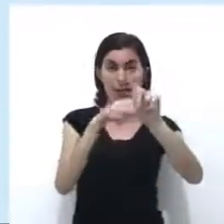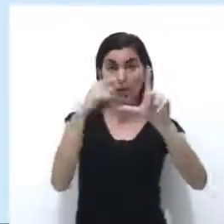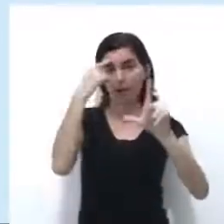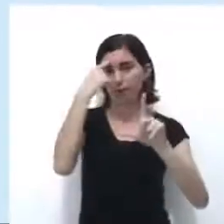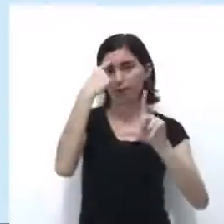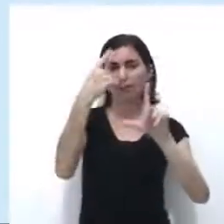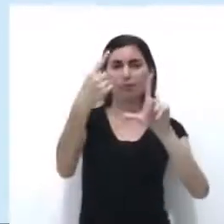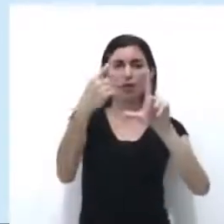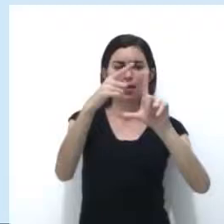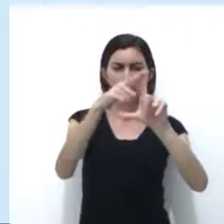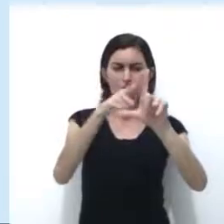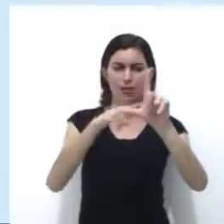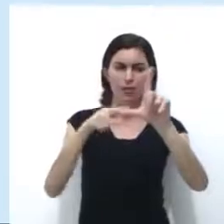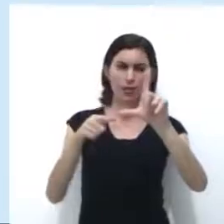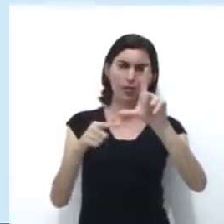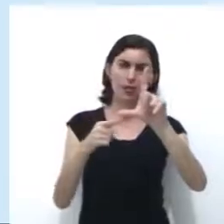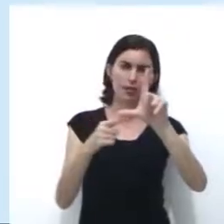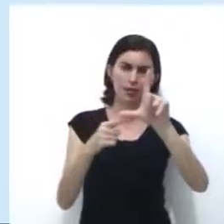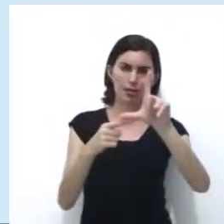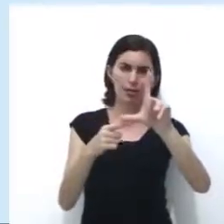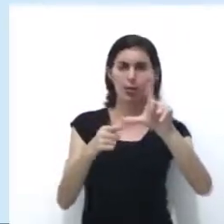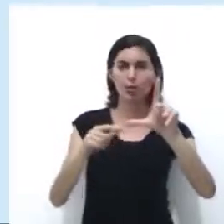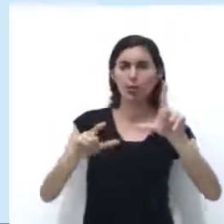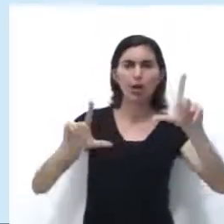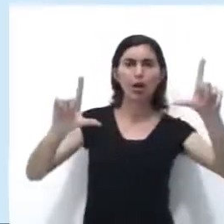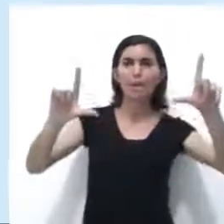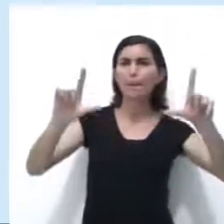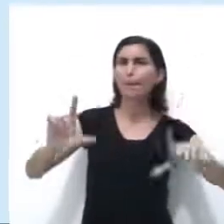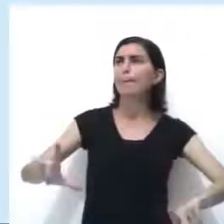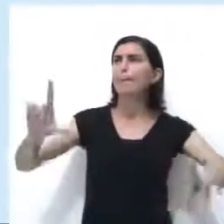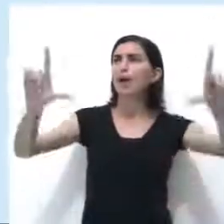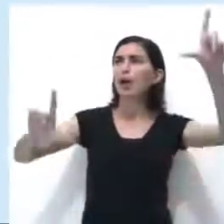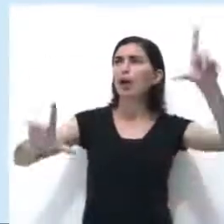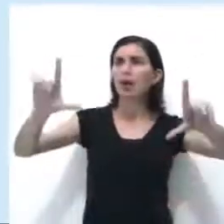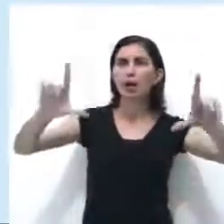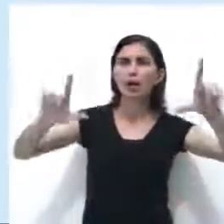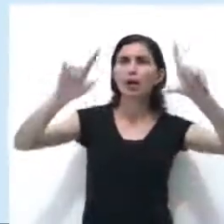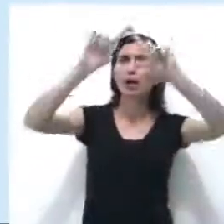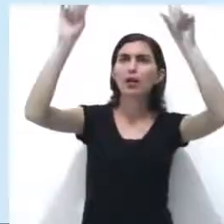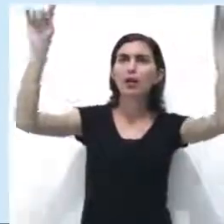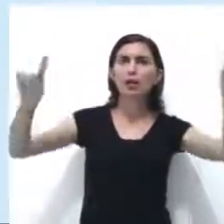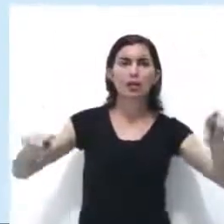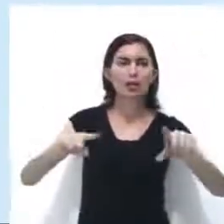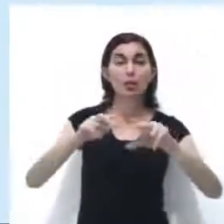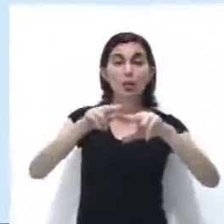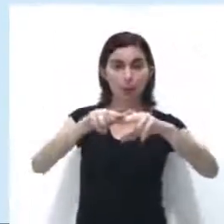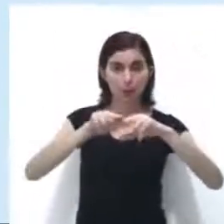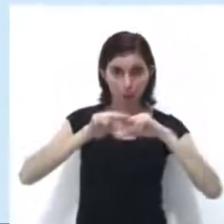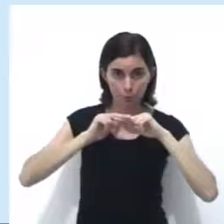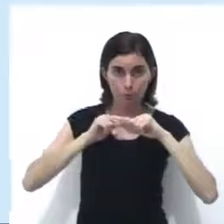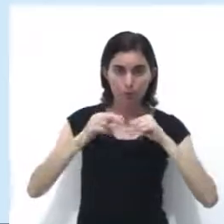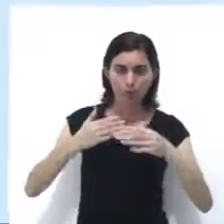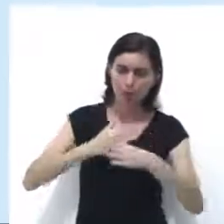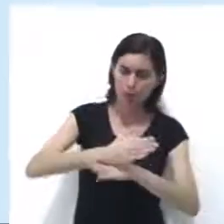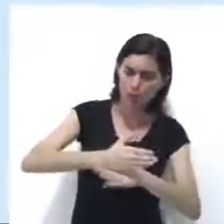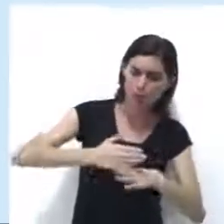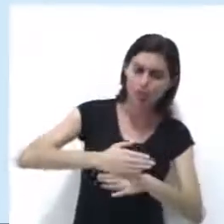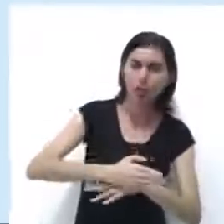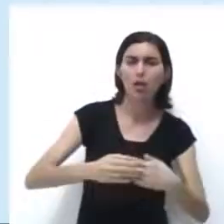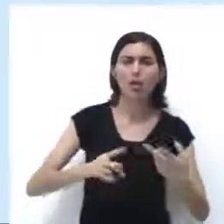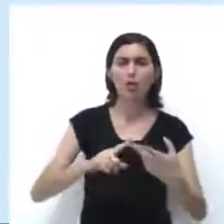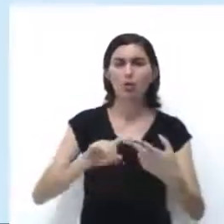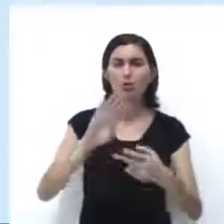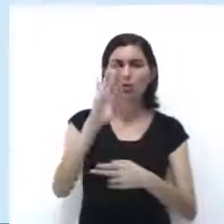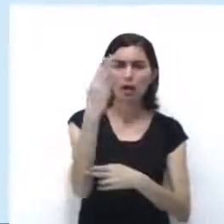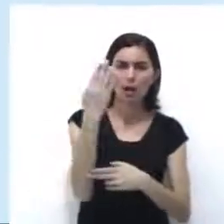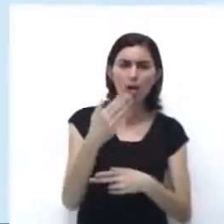Mas a ideia disso aqui, tá bom? Um canto de parede, por exemplo. É por isso que os marceneiros, os serralheiros, usam